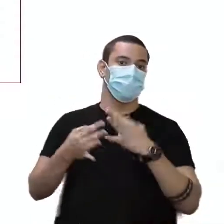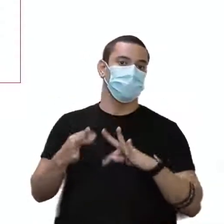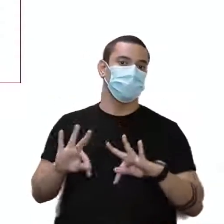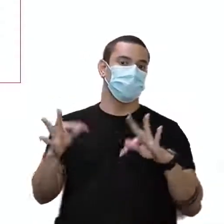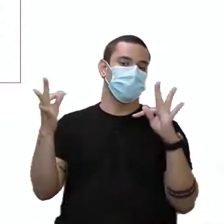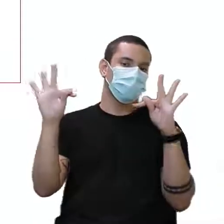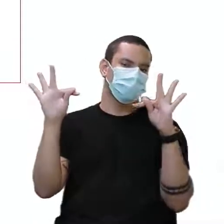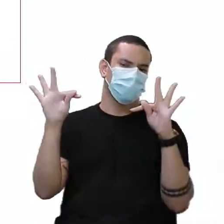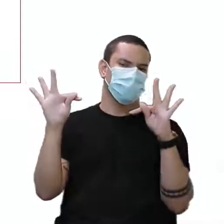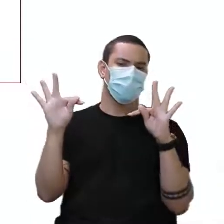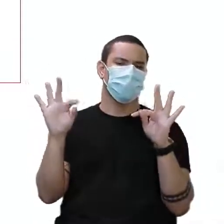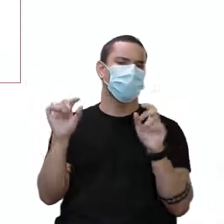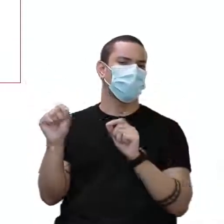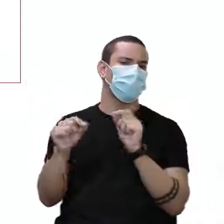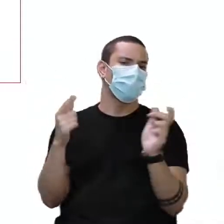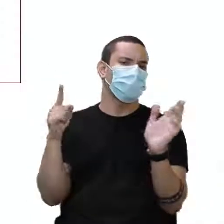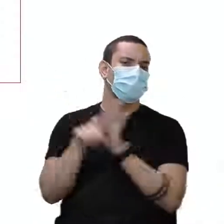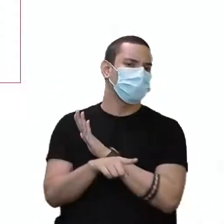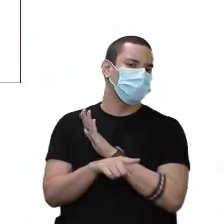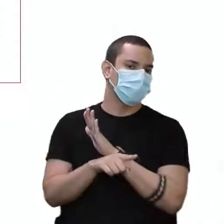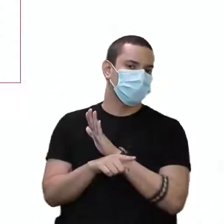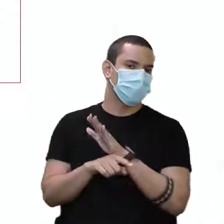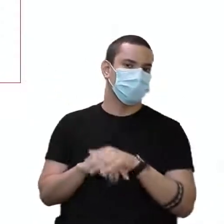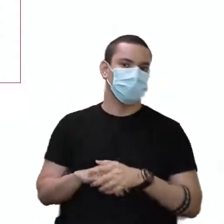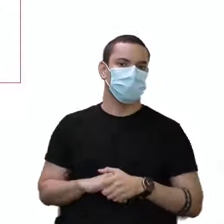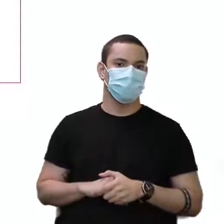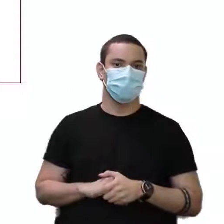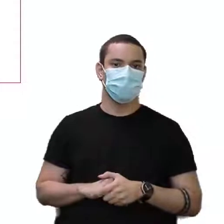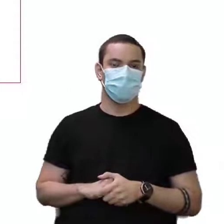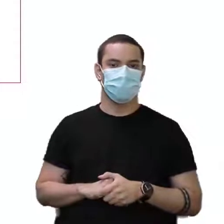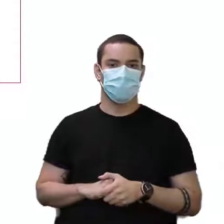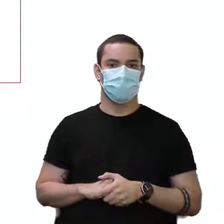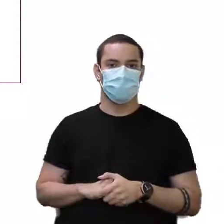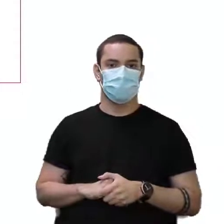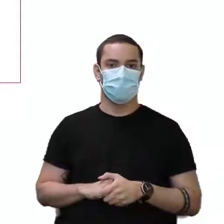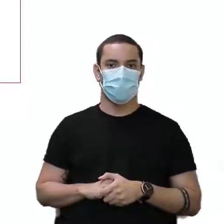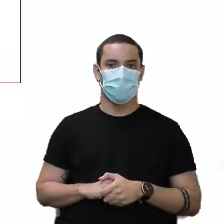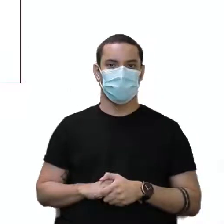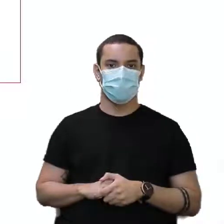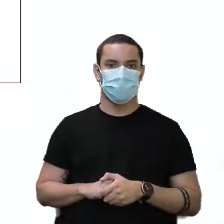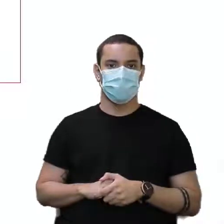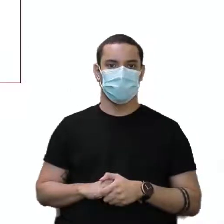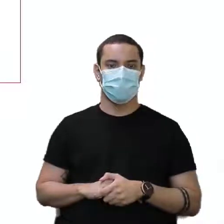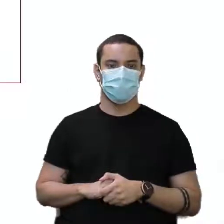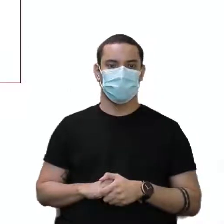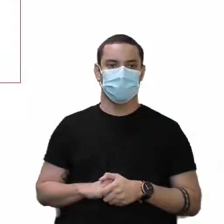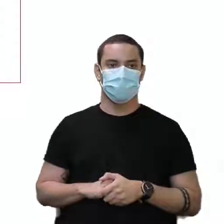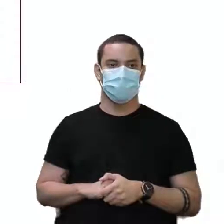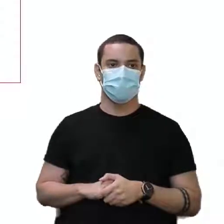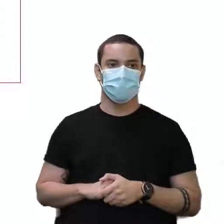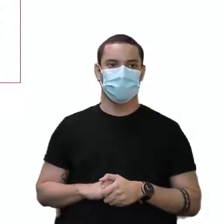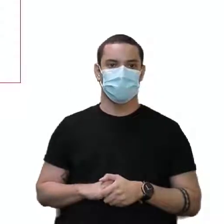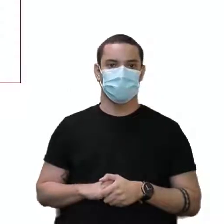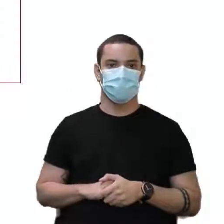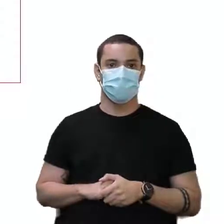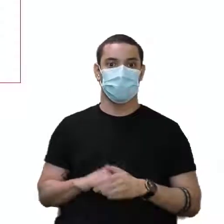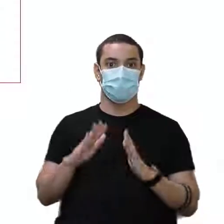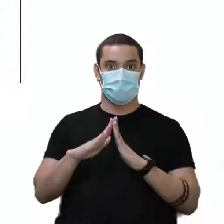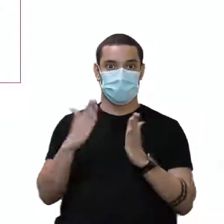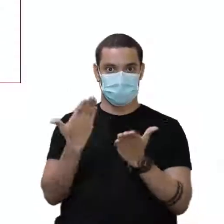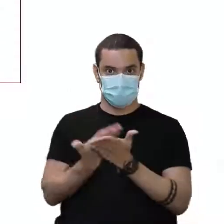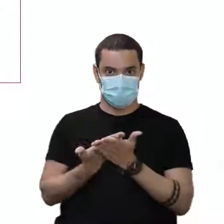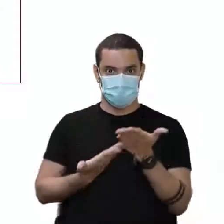long have you studied in mediação tecnológica? Vamos colocar assim, que é a escola